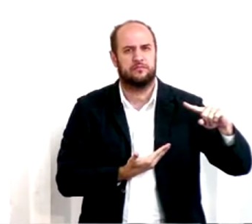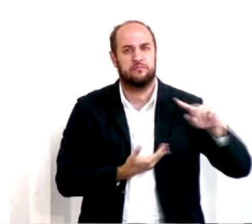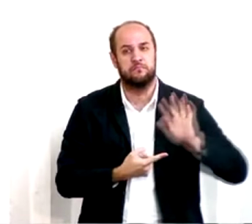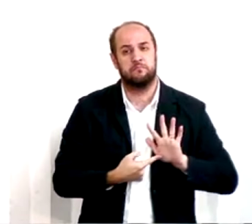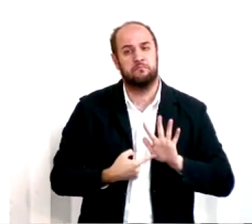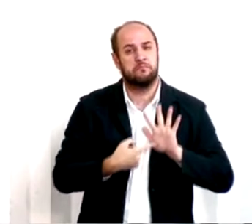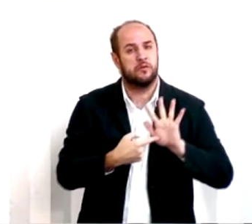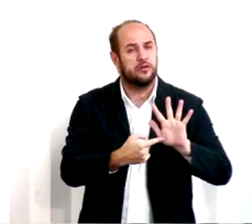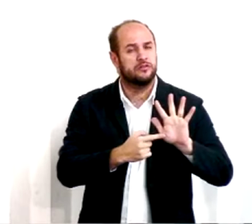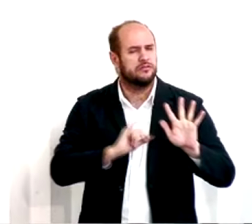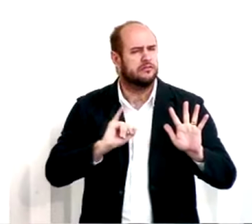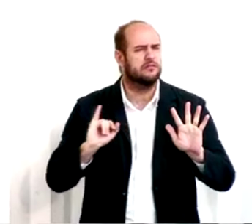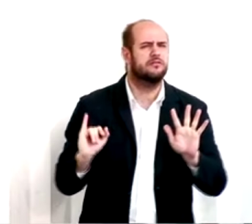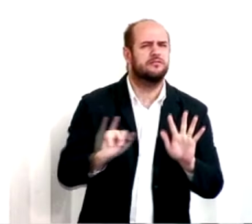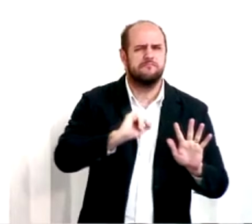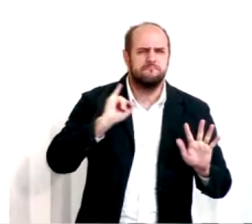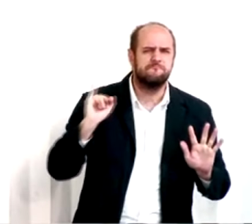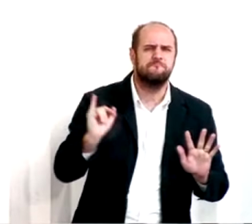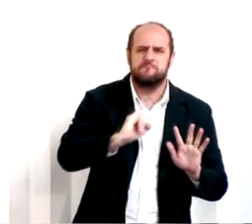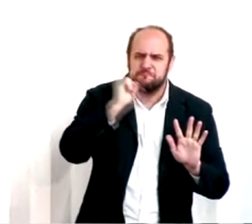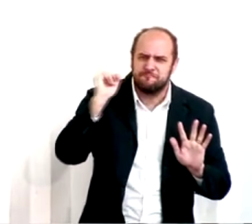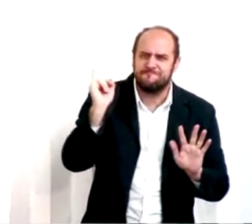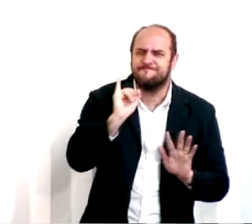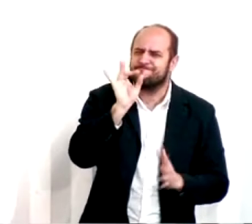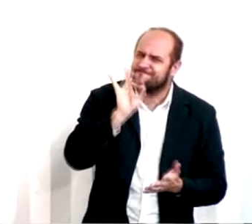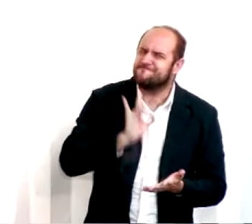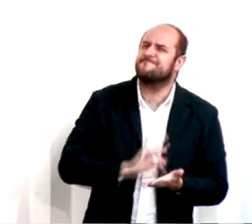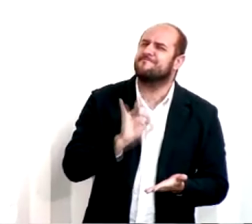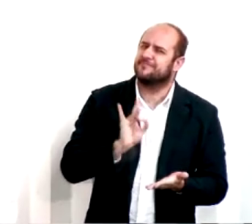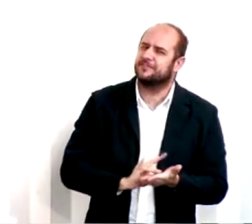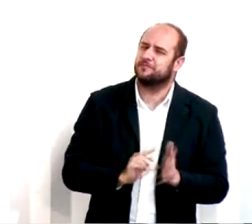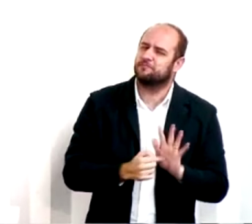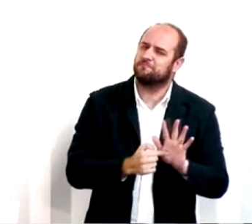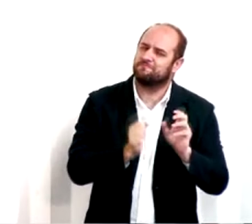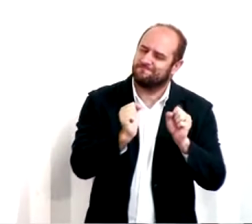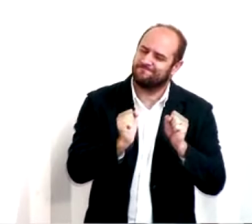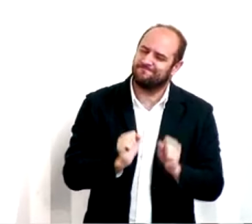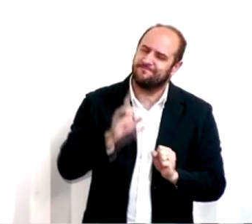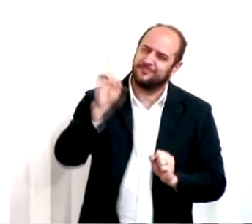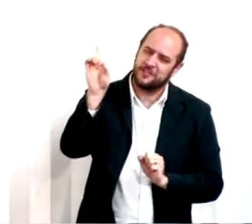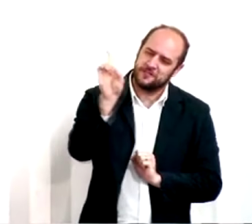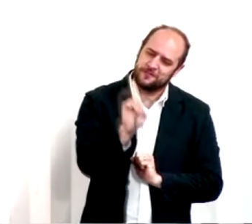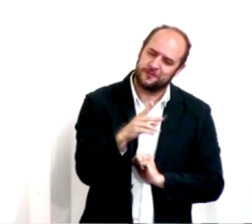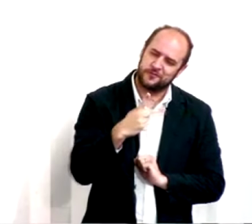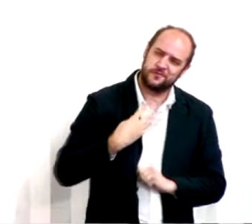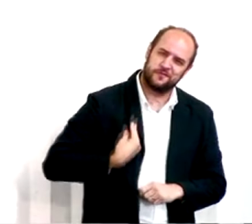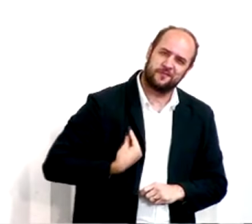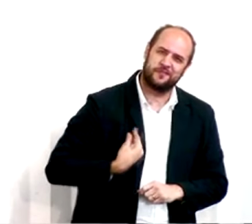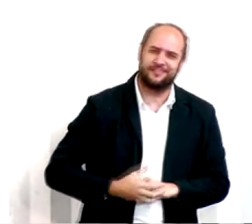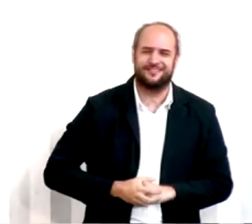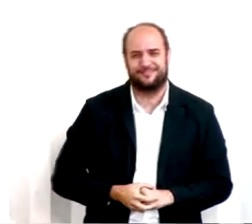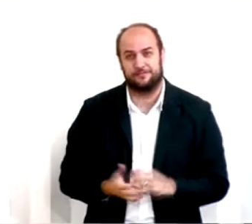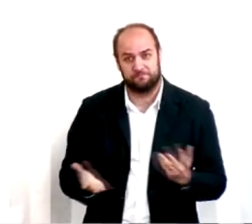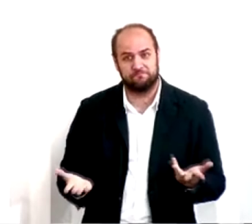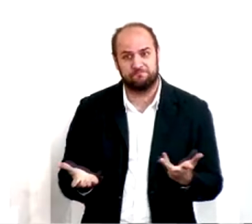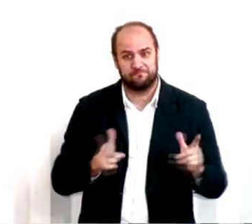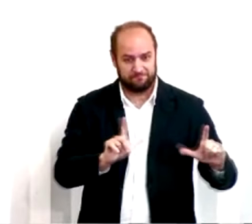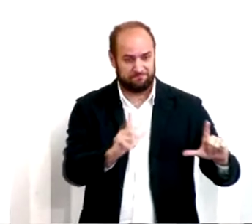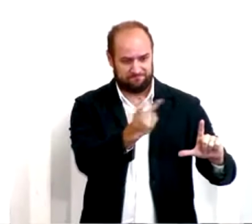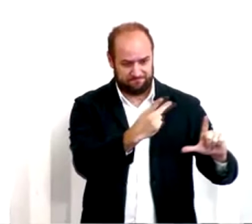algo muito importante mas muito significativo o poder de Deus sobre a sua vida então se você